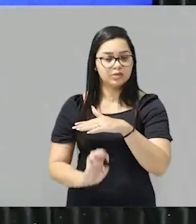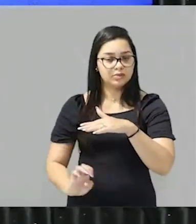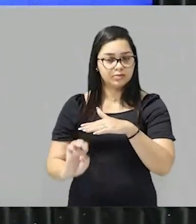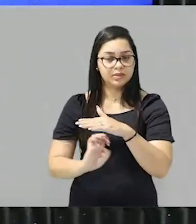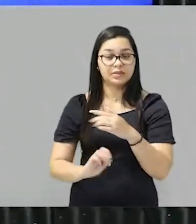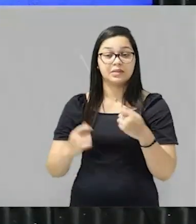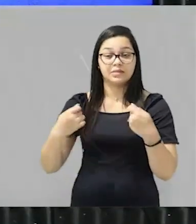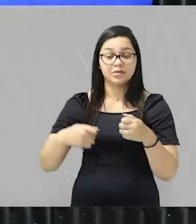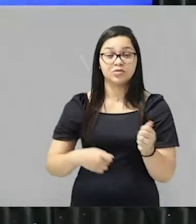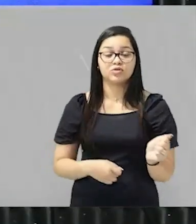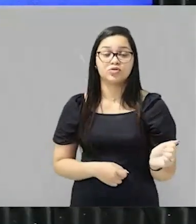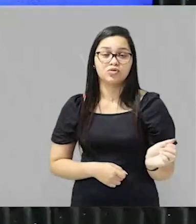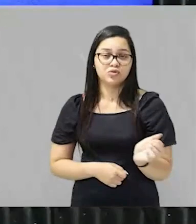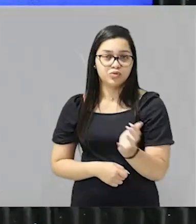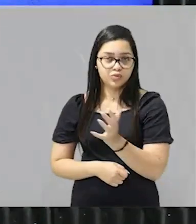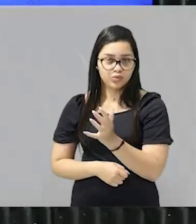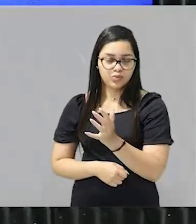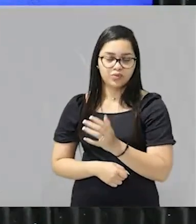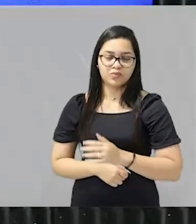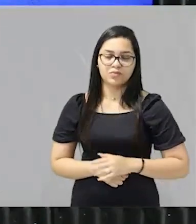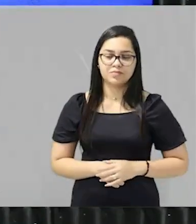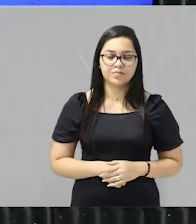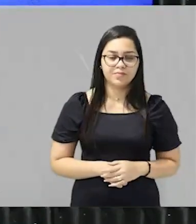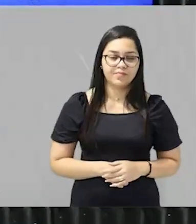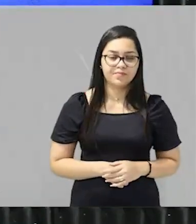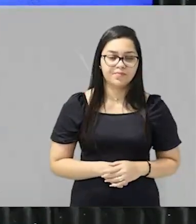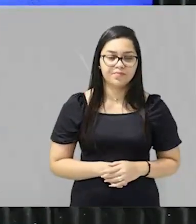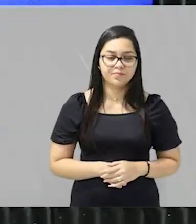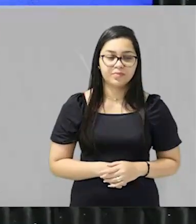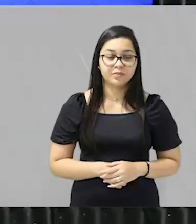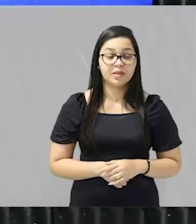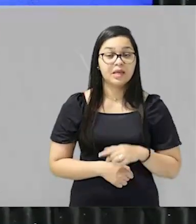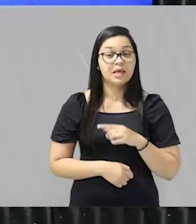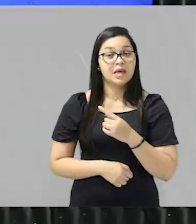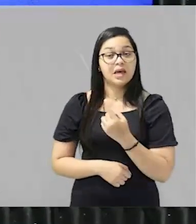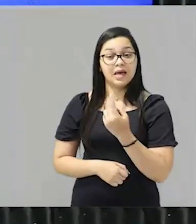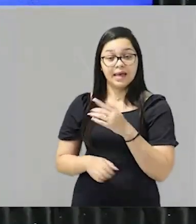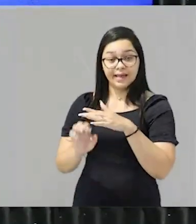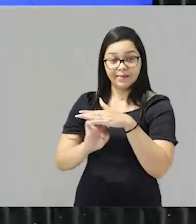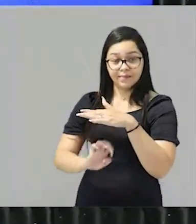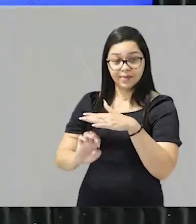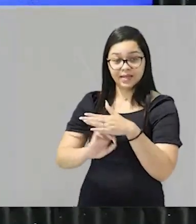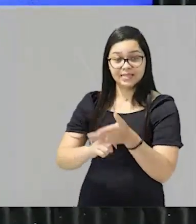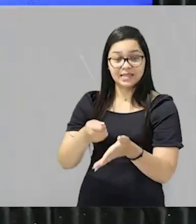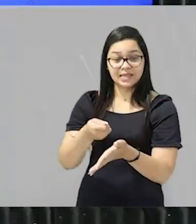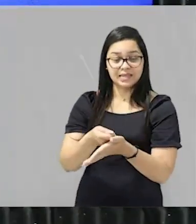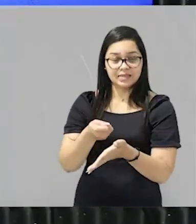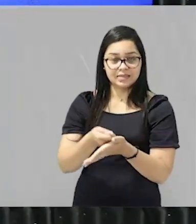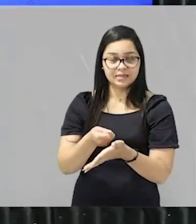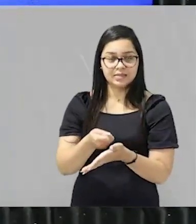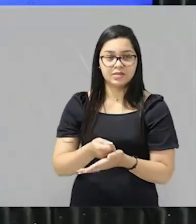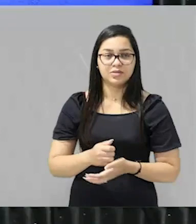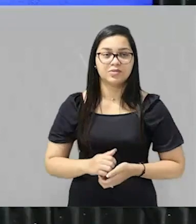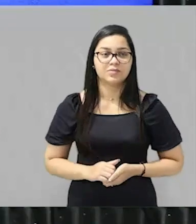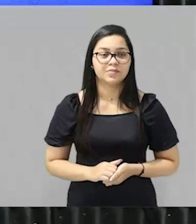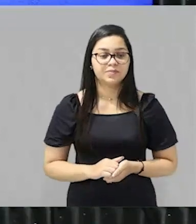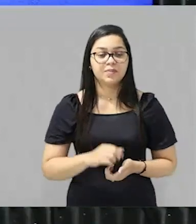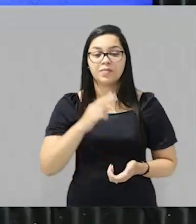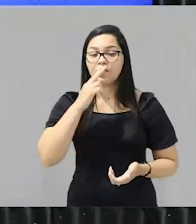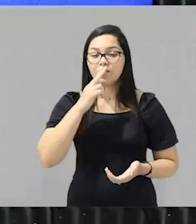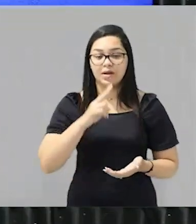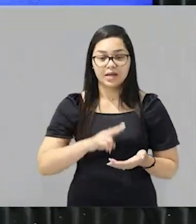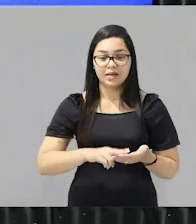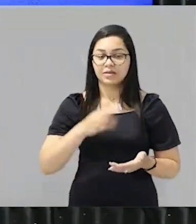descrever. Assim, o conhecimento acerca das variedades linguísticas, sociais, regionais e de registro